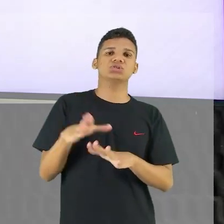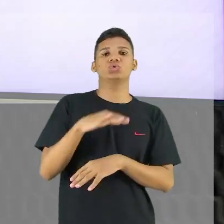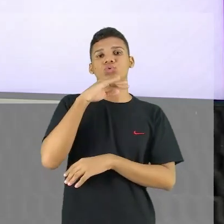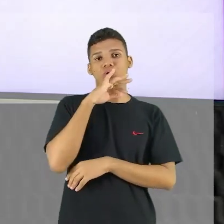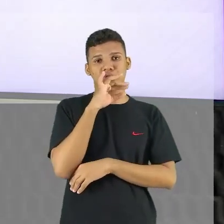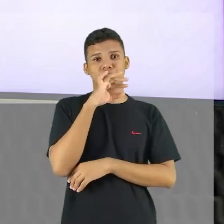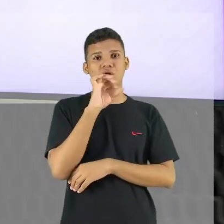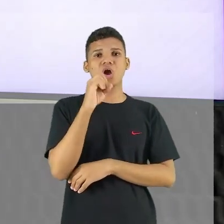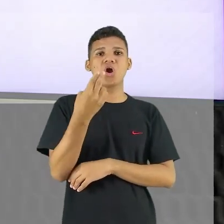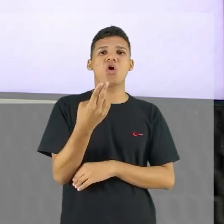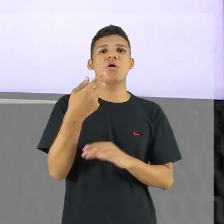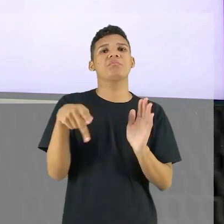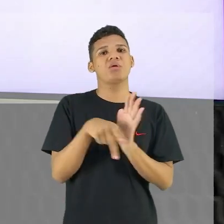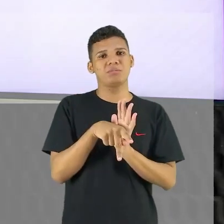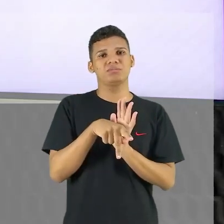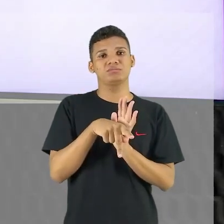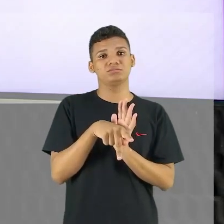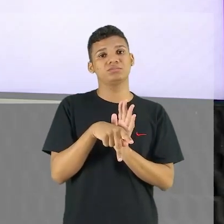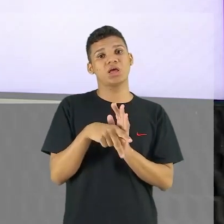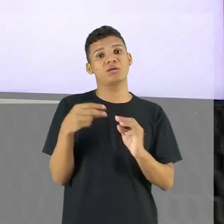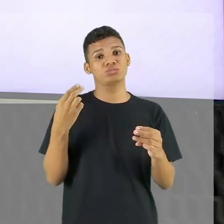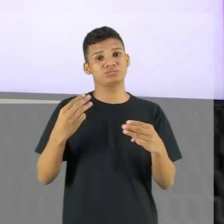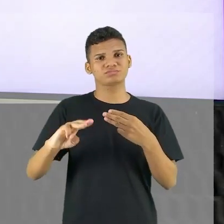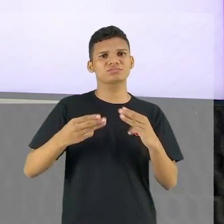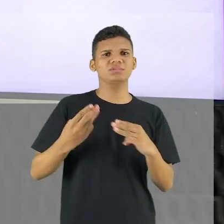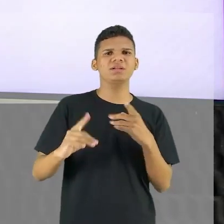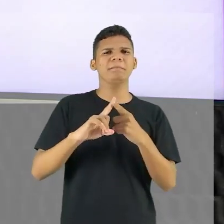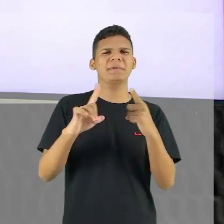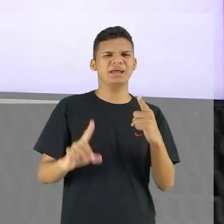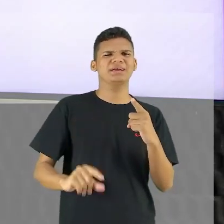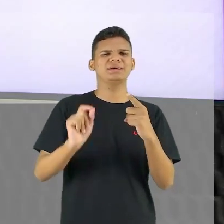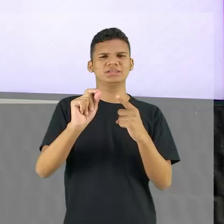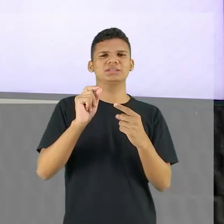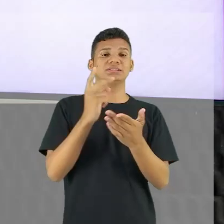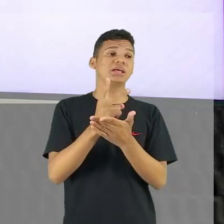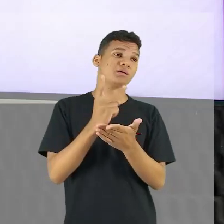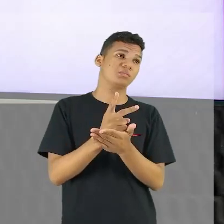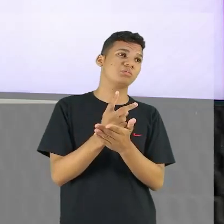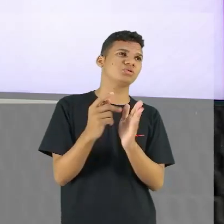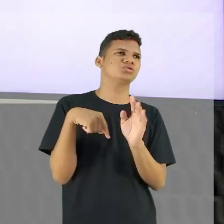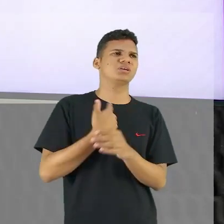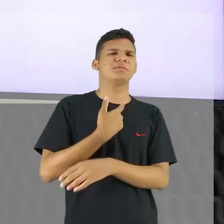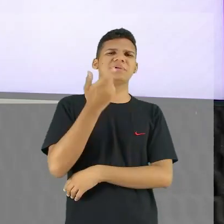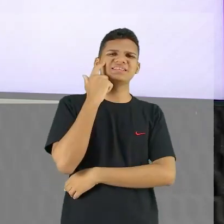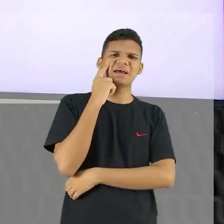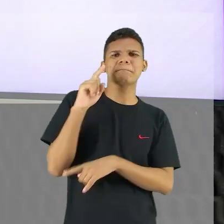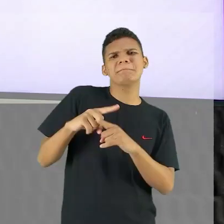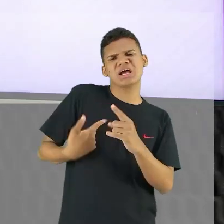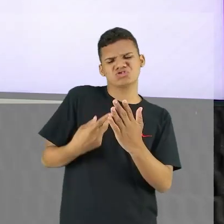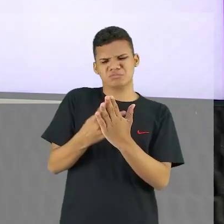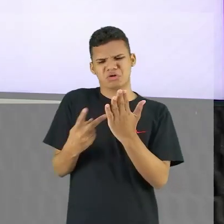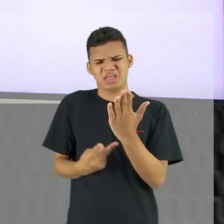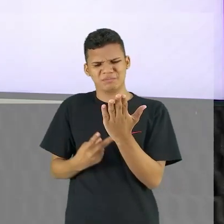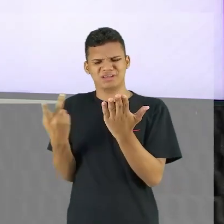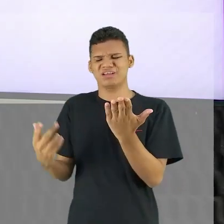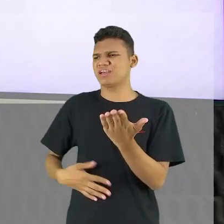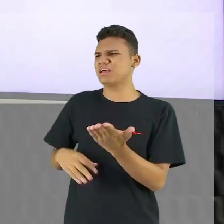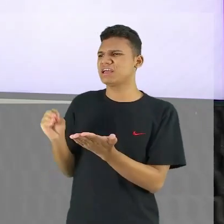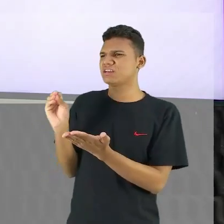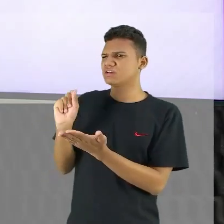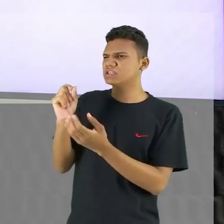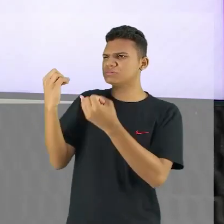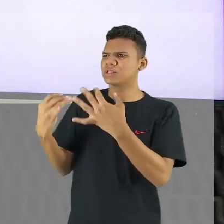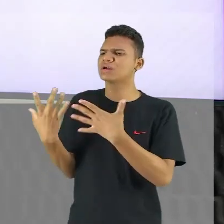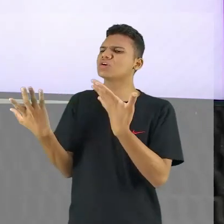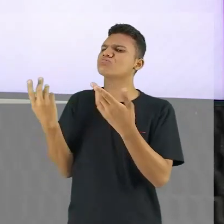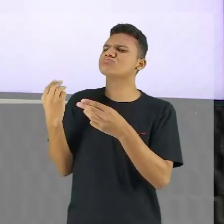Ou censura musical. E aí, nesse caso, com essa alternativa, é a gente pensar, não, esse poema está falando de alguma coisa associada à